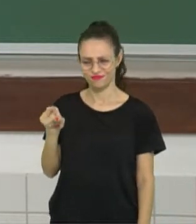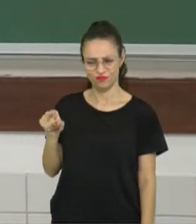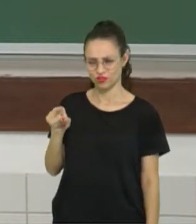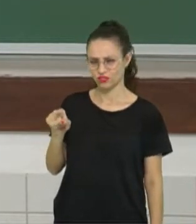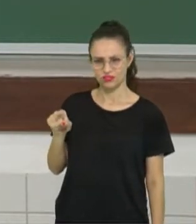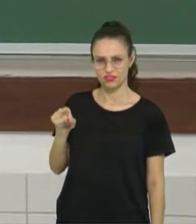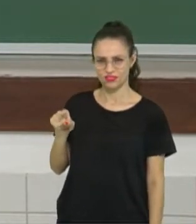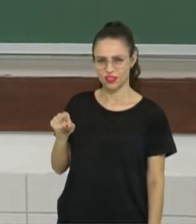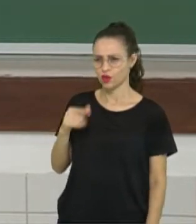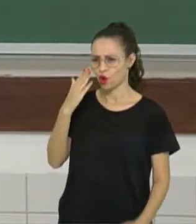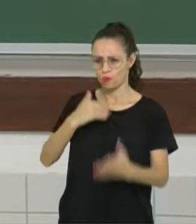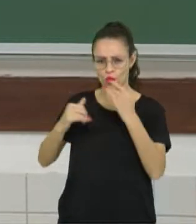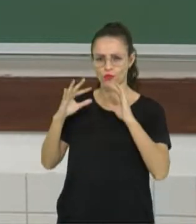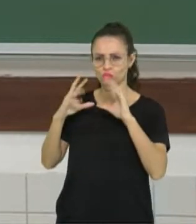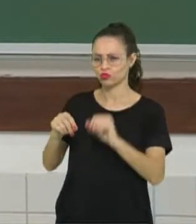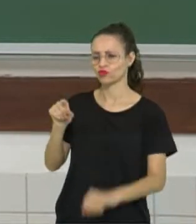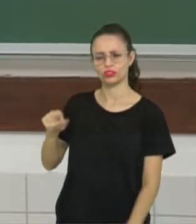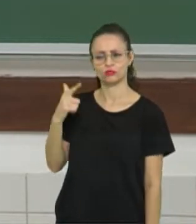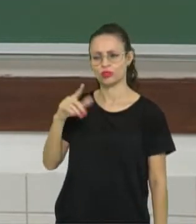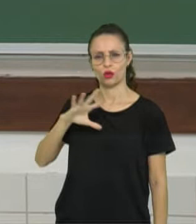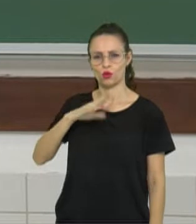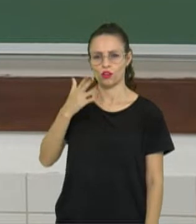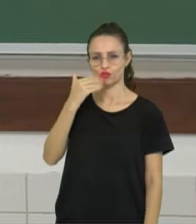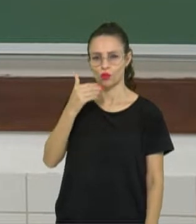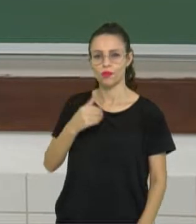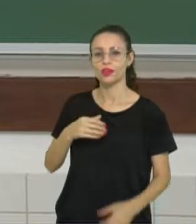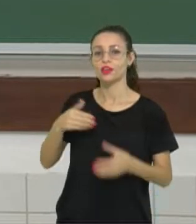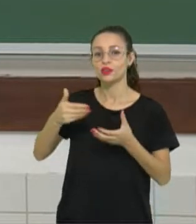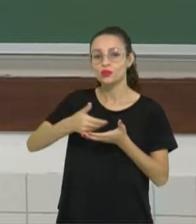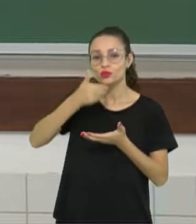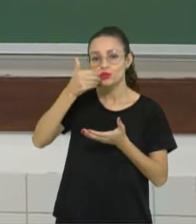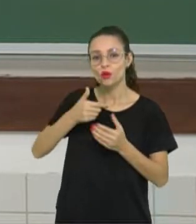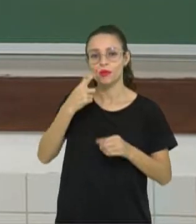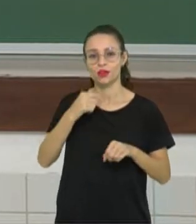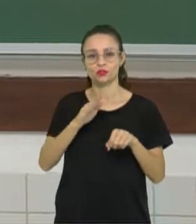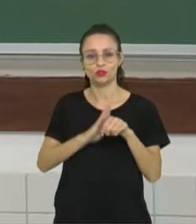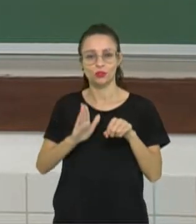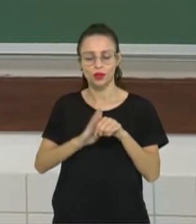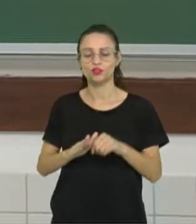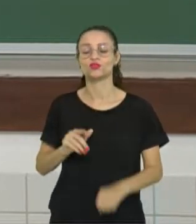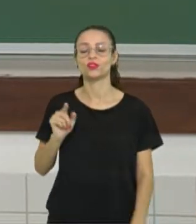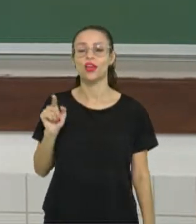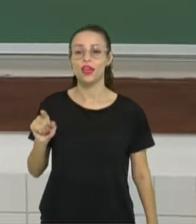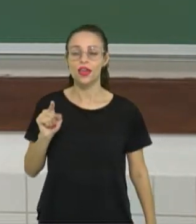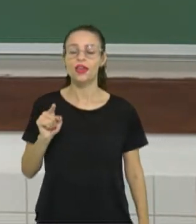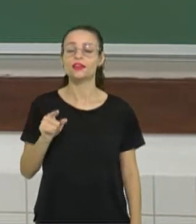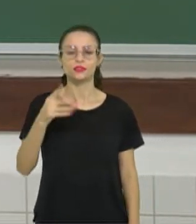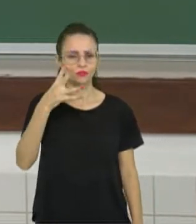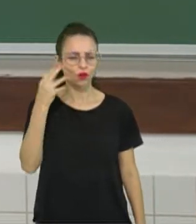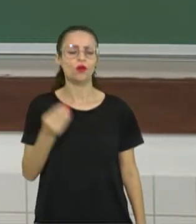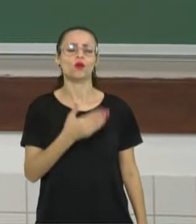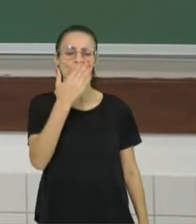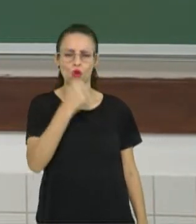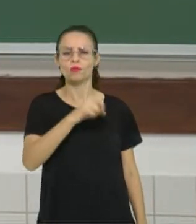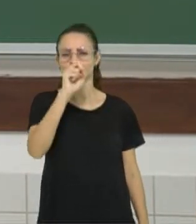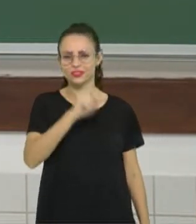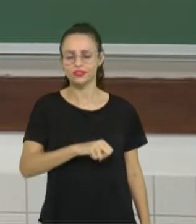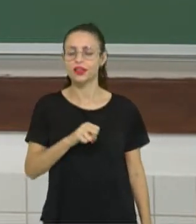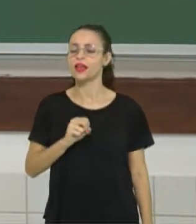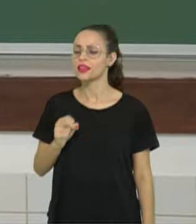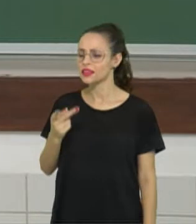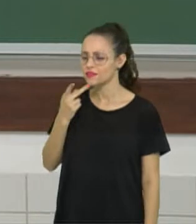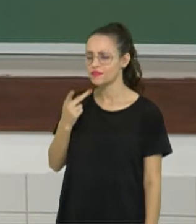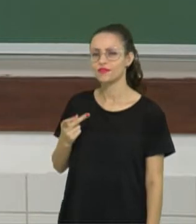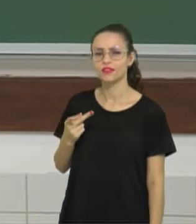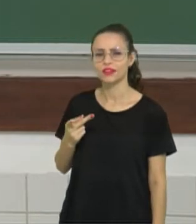que devora de tudo, é capaz de comer. Sopa de tomate. E aí, o Garfield vai e engole a sopa de uma vez. E ele diz,